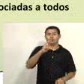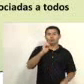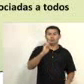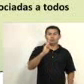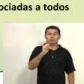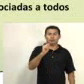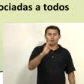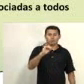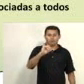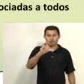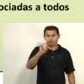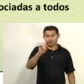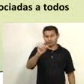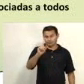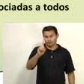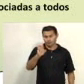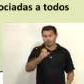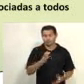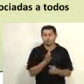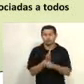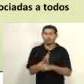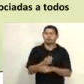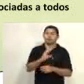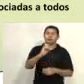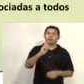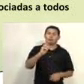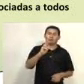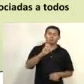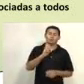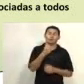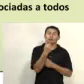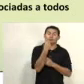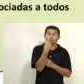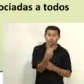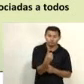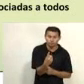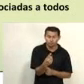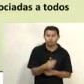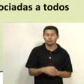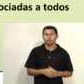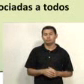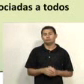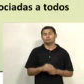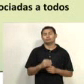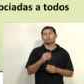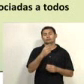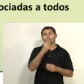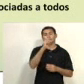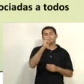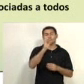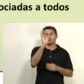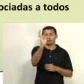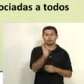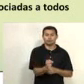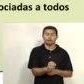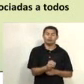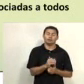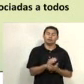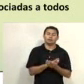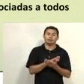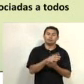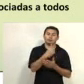probabilidades. A área sobre essa curva ela é 1, né, que em porcentagem 100%.